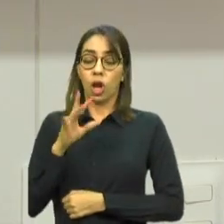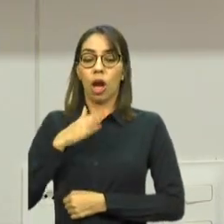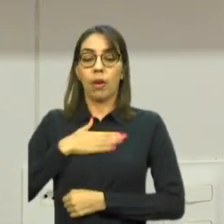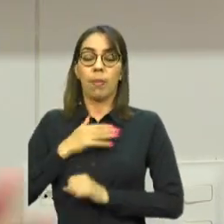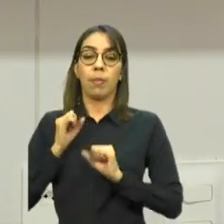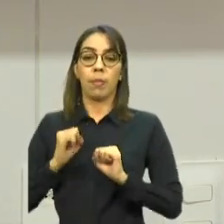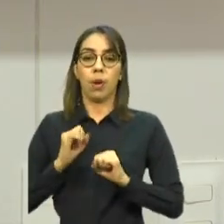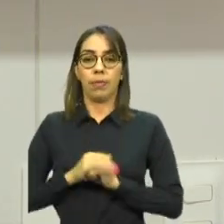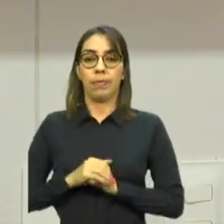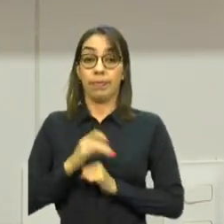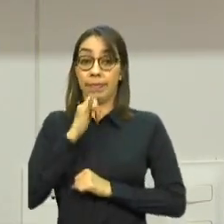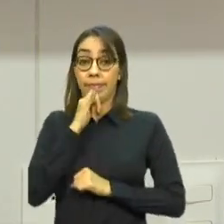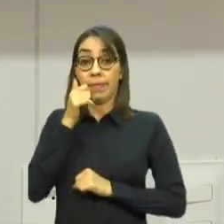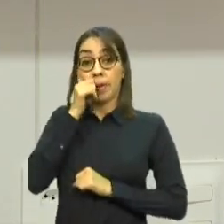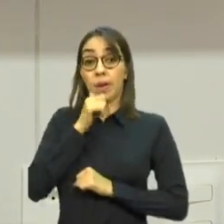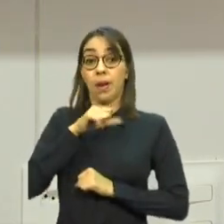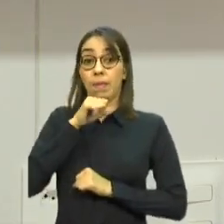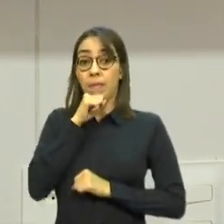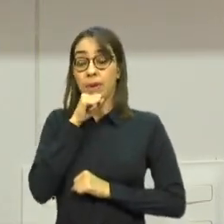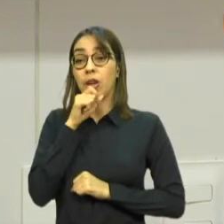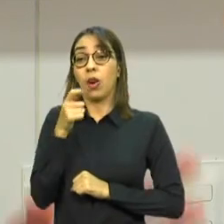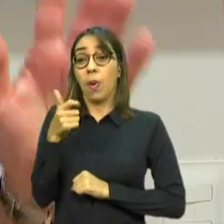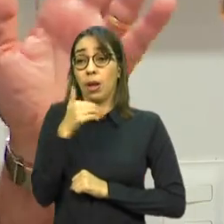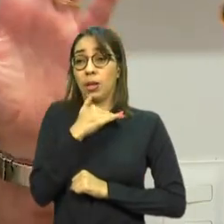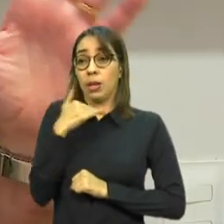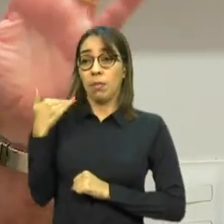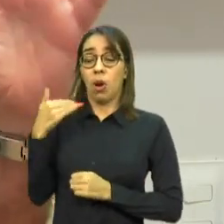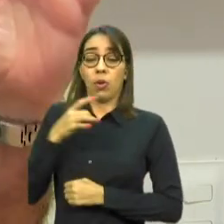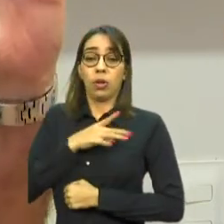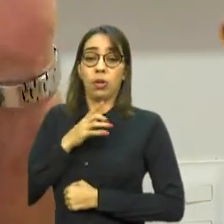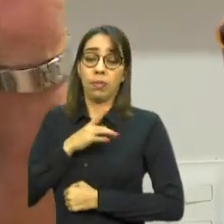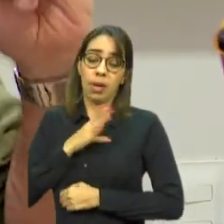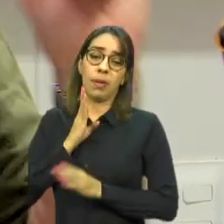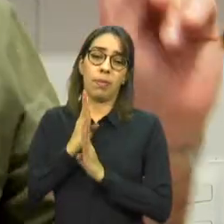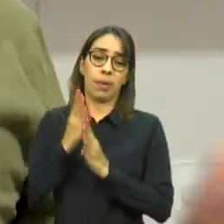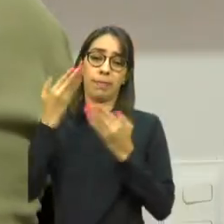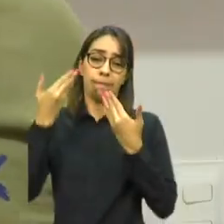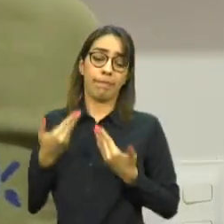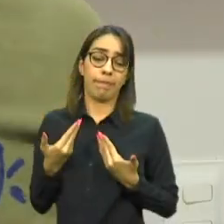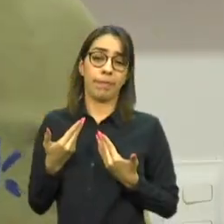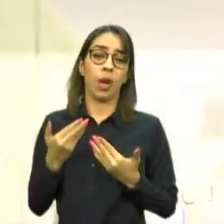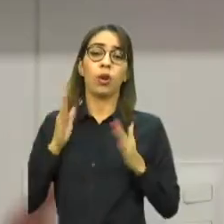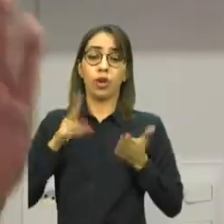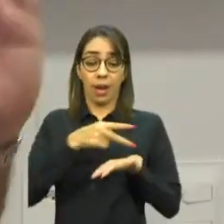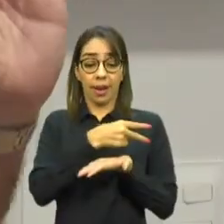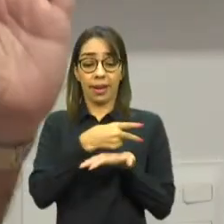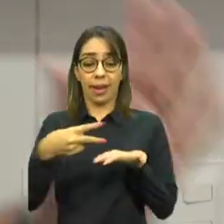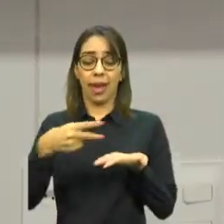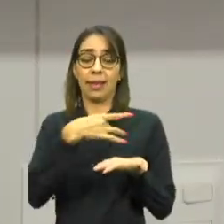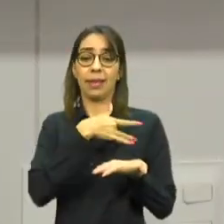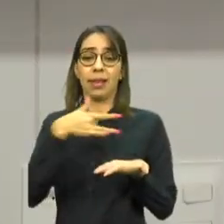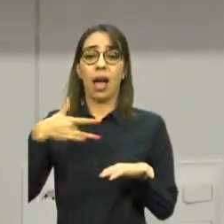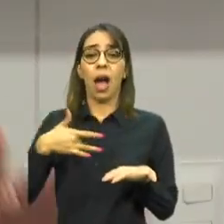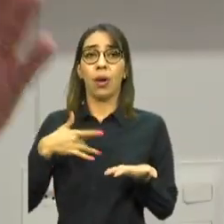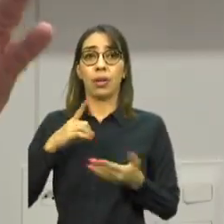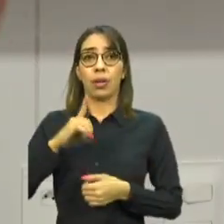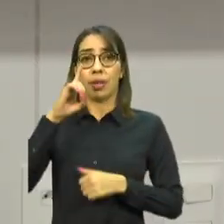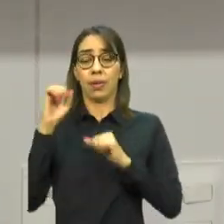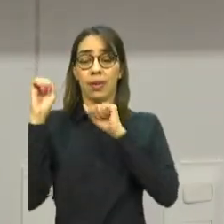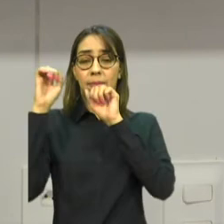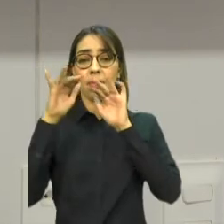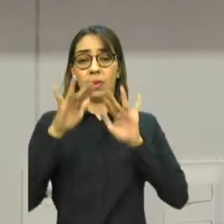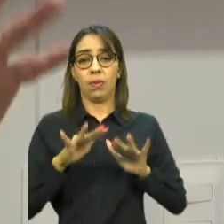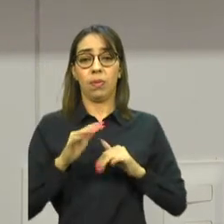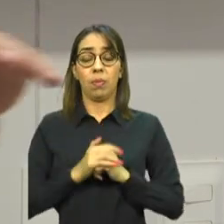na motocicleta. Então, foi a queda mais saudável que eu já vi na minha vida. Mas graças a Deus desistiu. Eu espero que ele